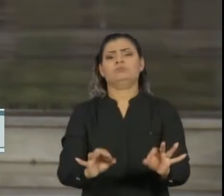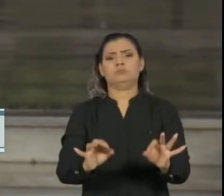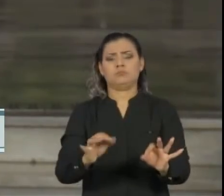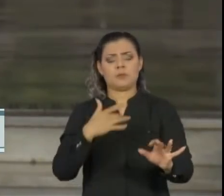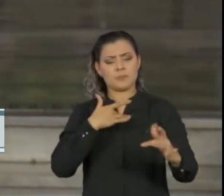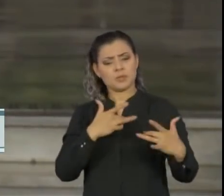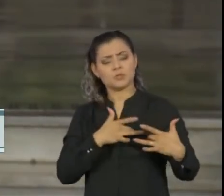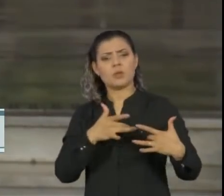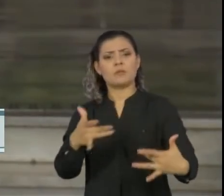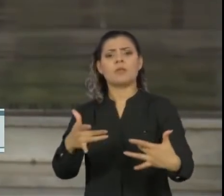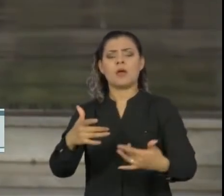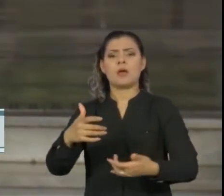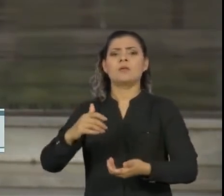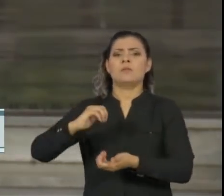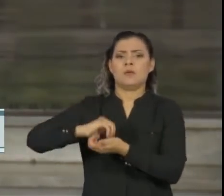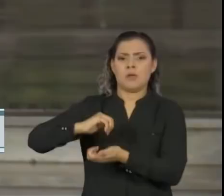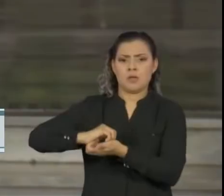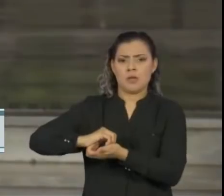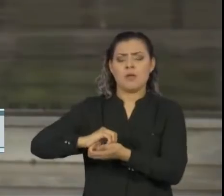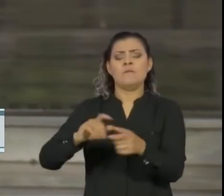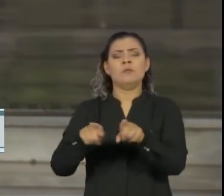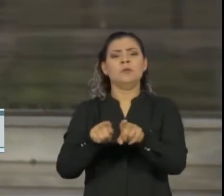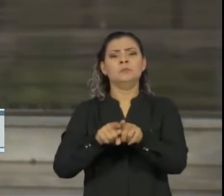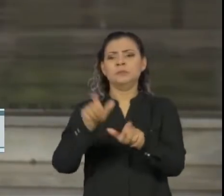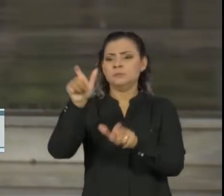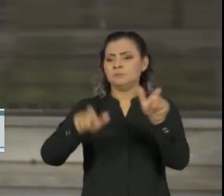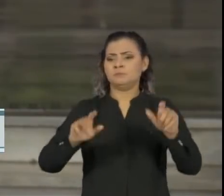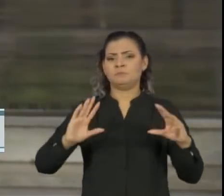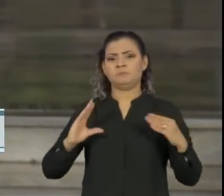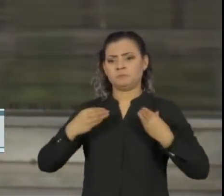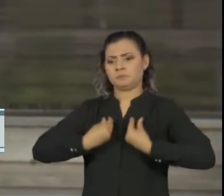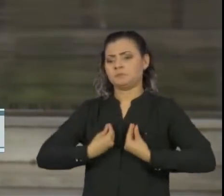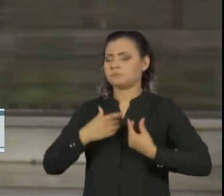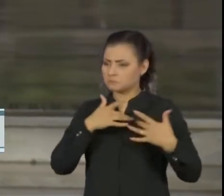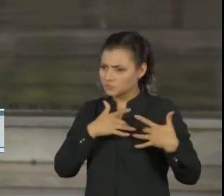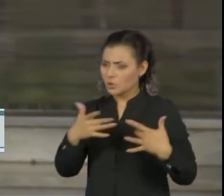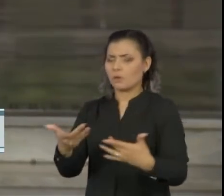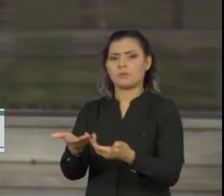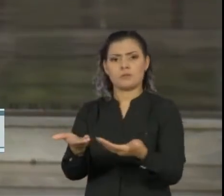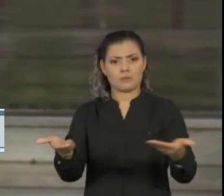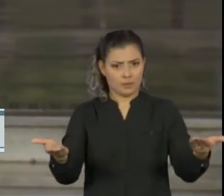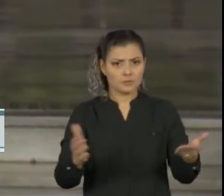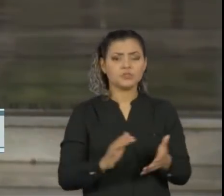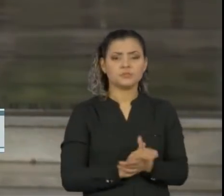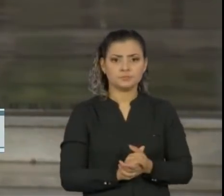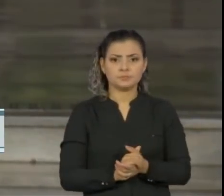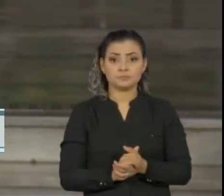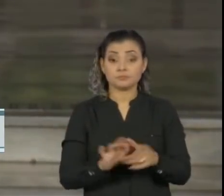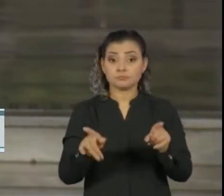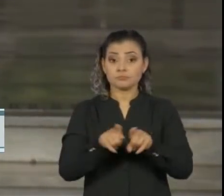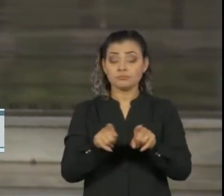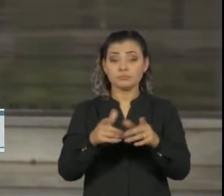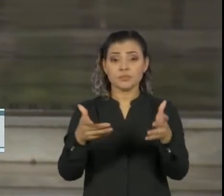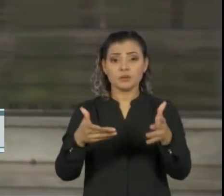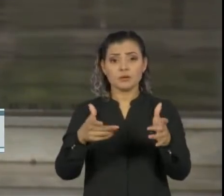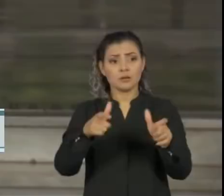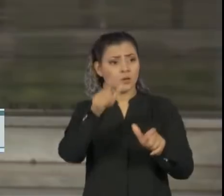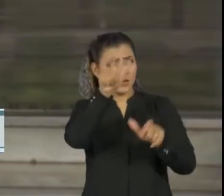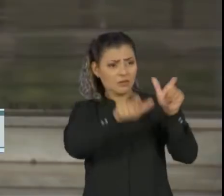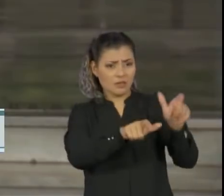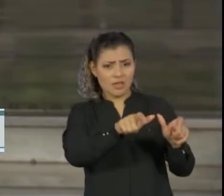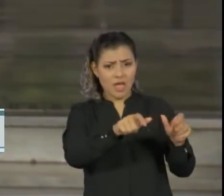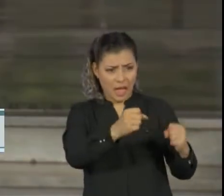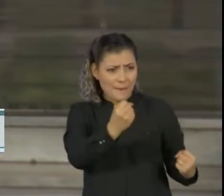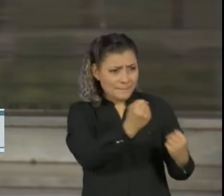minha solidariedade ao Supremo e aos seus ministros. Quero dizer também aos saudosistas da